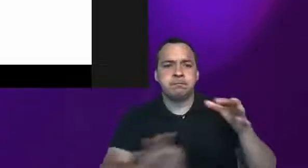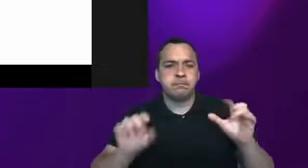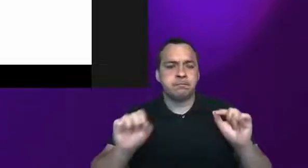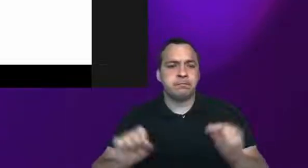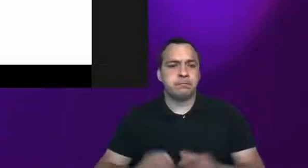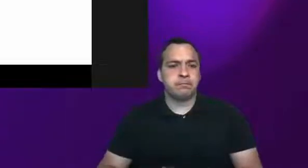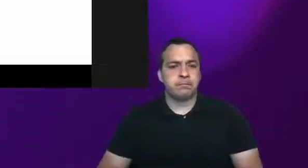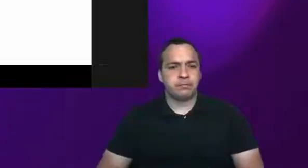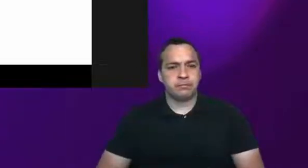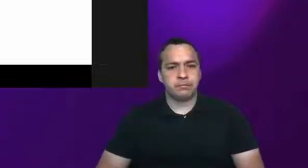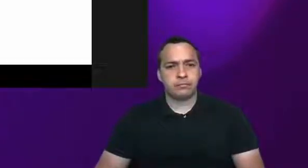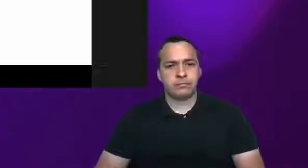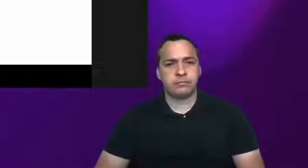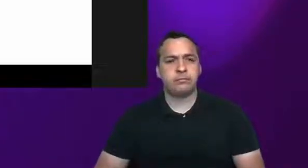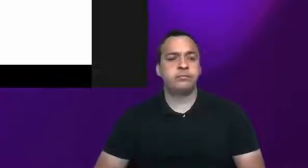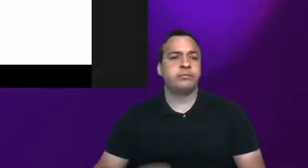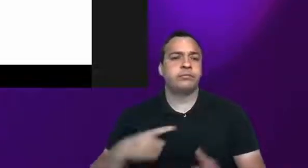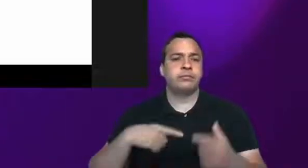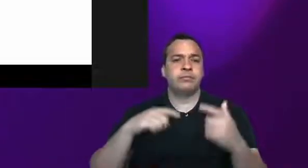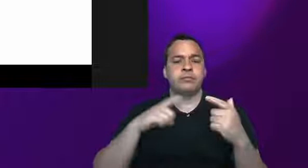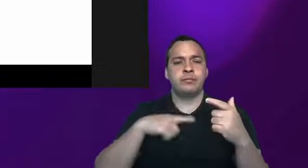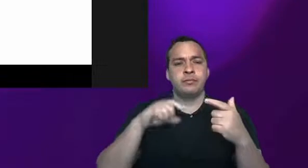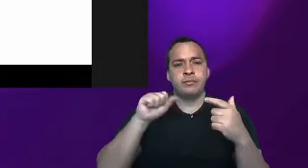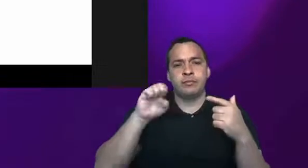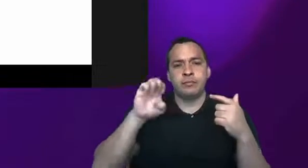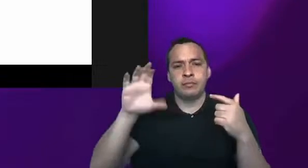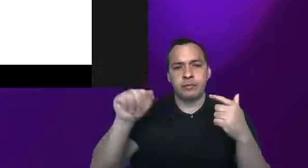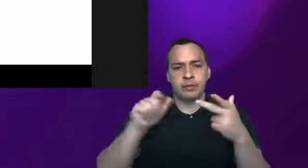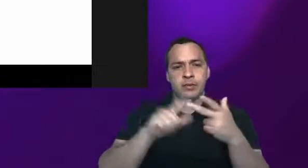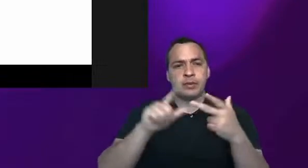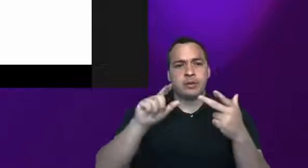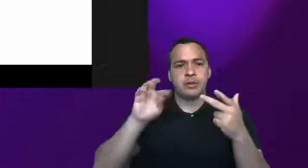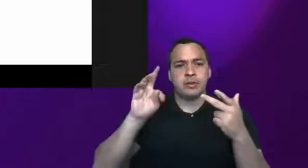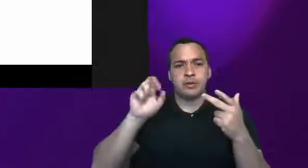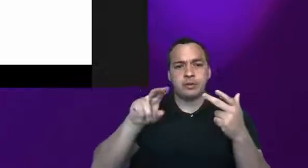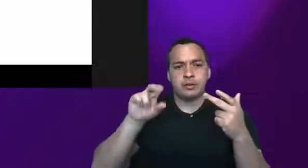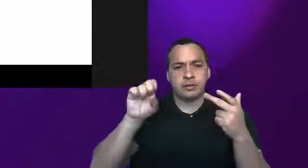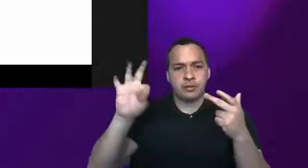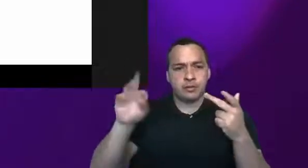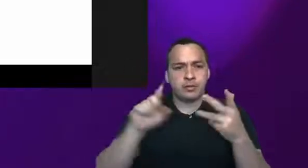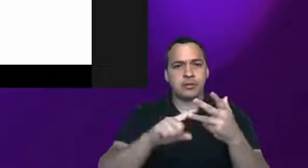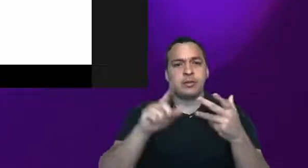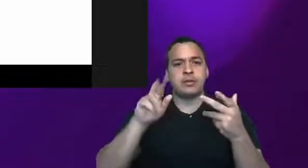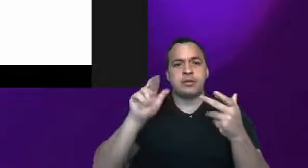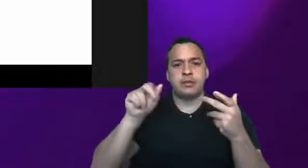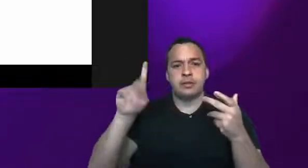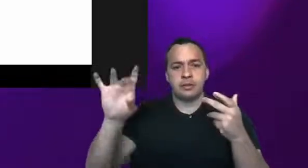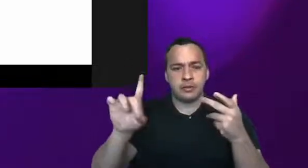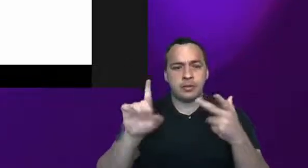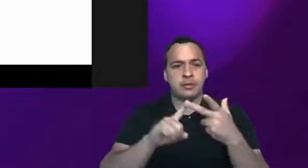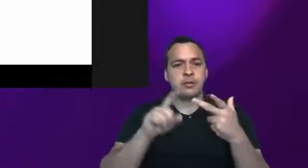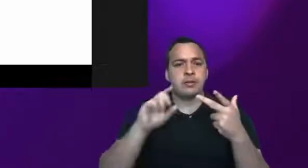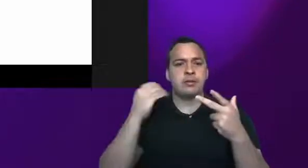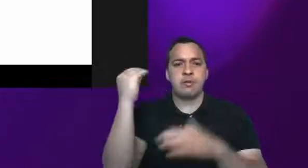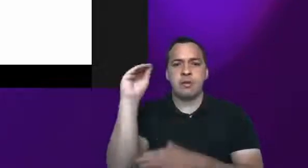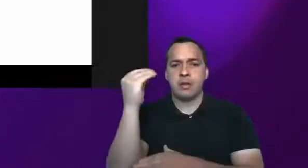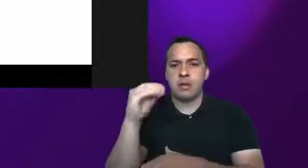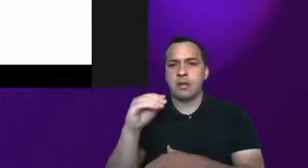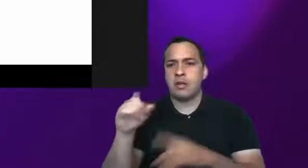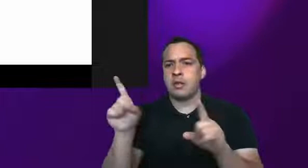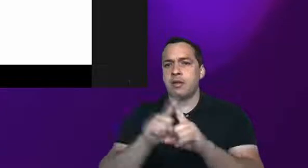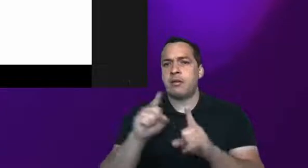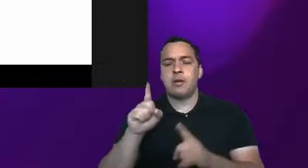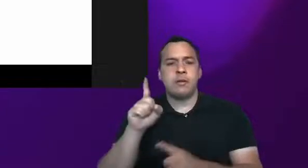E, de facto, temos o SECA2, temos o Transmet, temos o Rapid, temos o protocolo de Porto Alegre, temos o protocolo de Toronto e temos